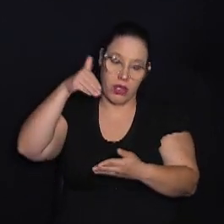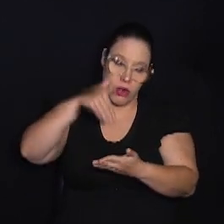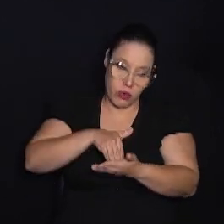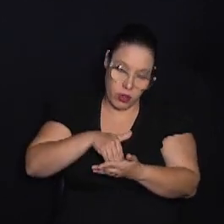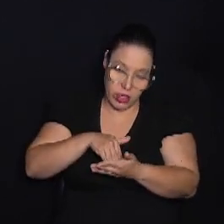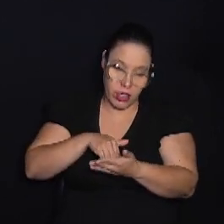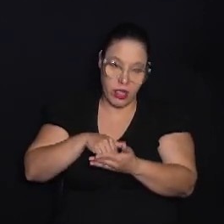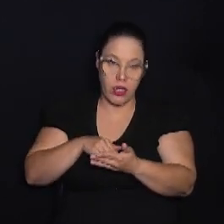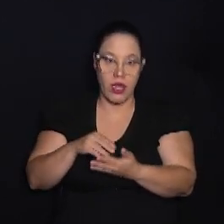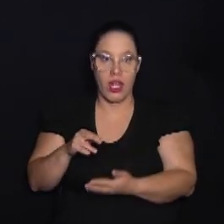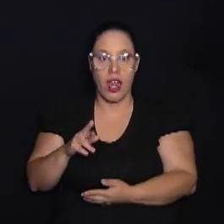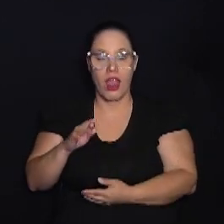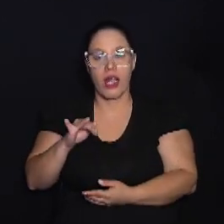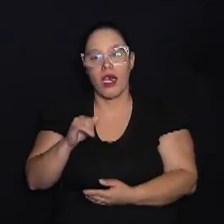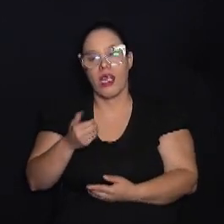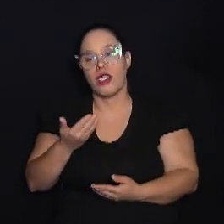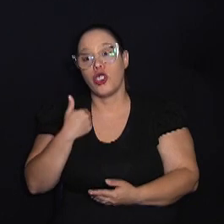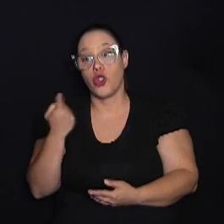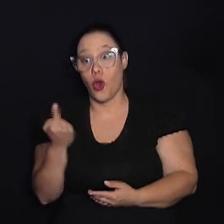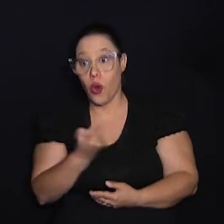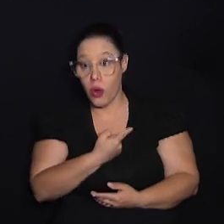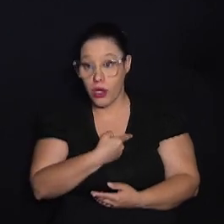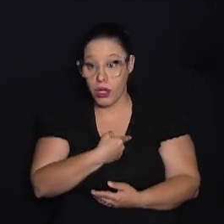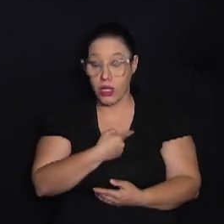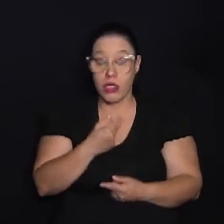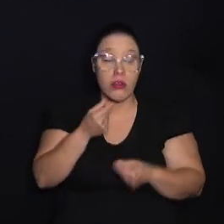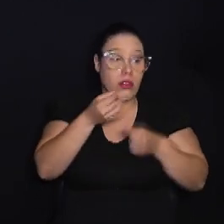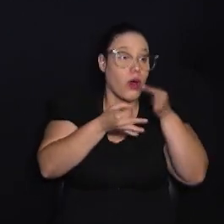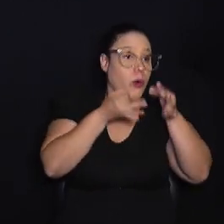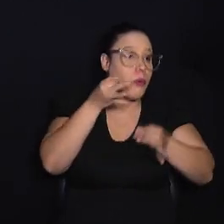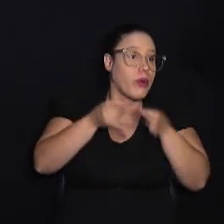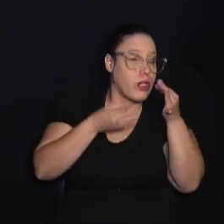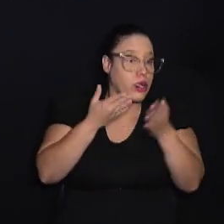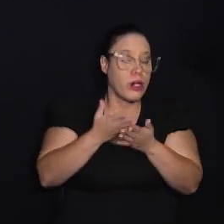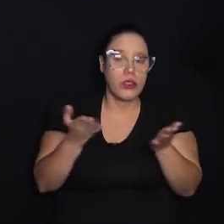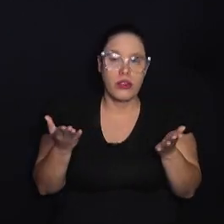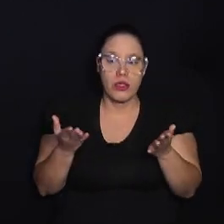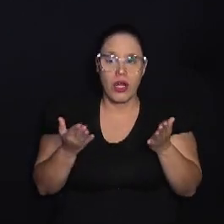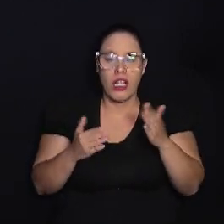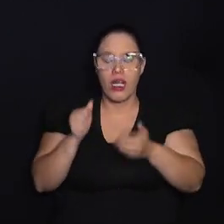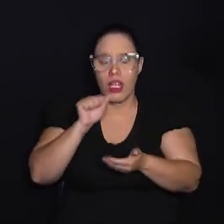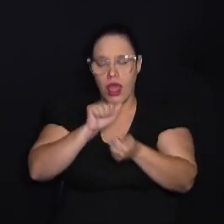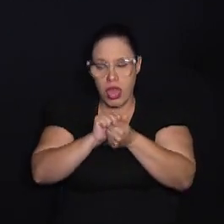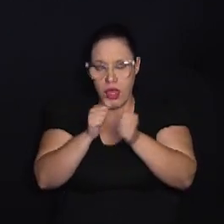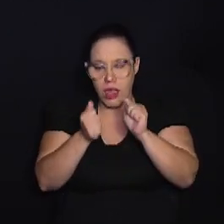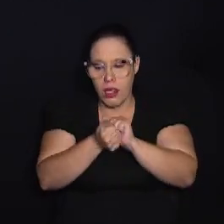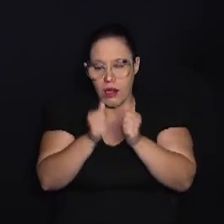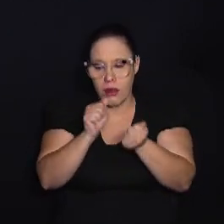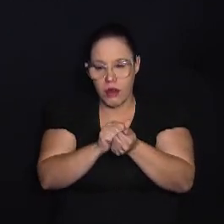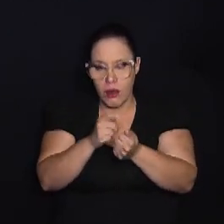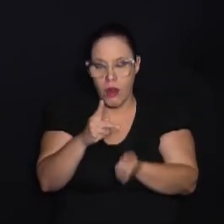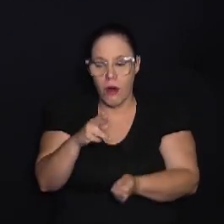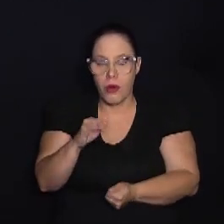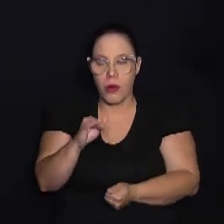pra gente, né? Eu queria saber a opinião da senhora sobre essa adaptação de protocolos. Você acha isso